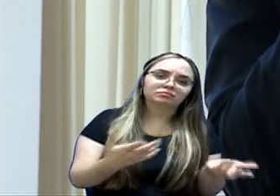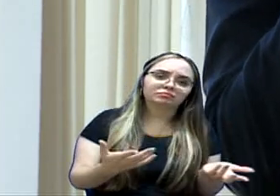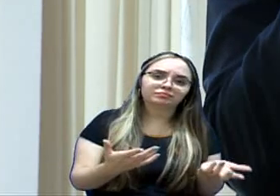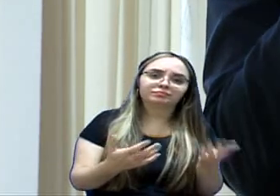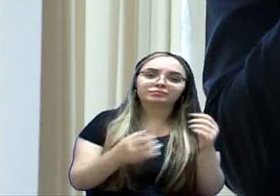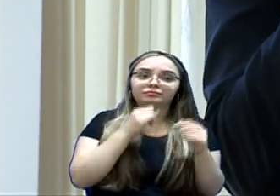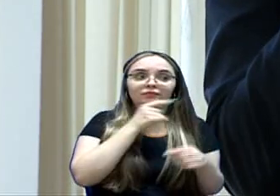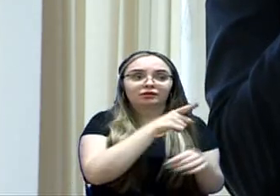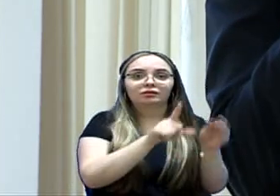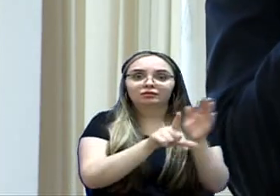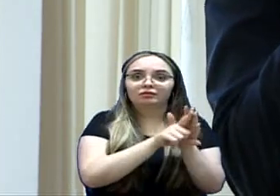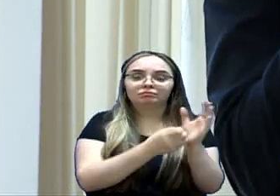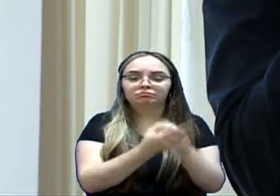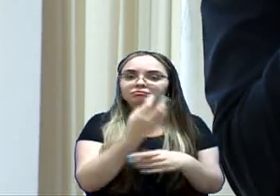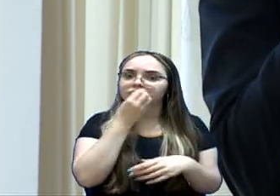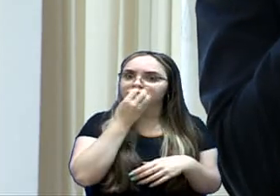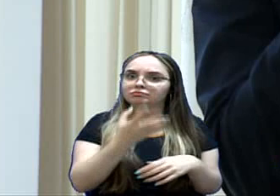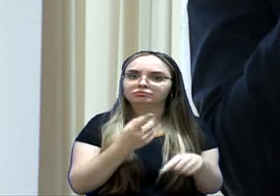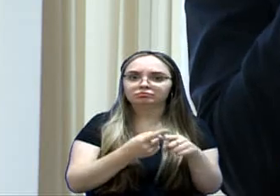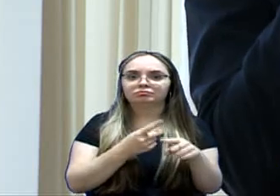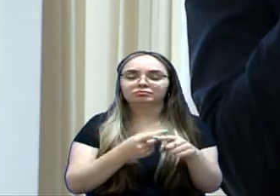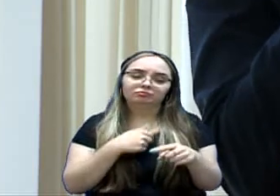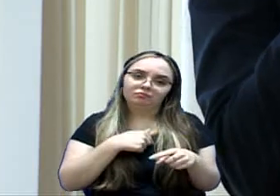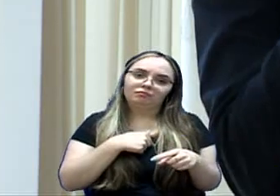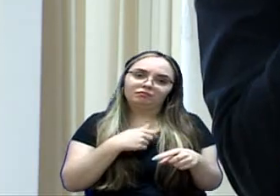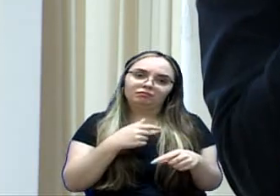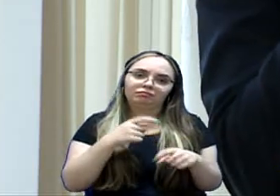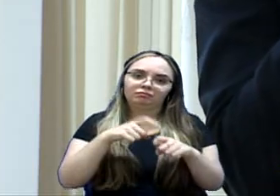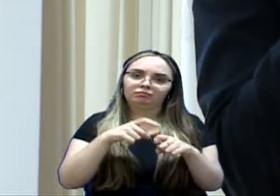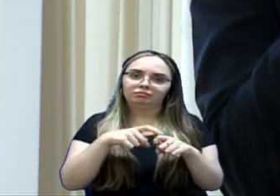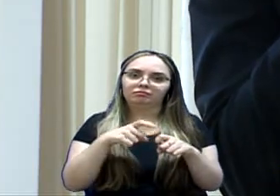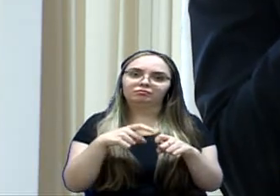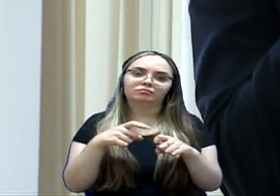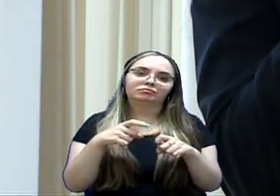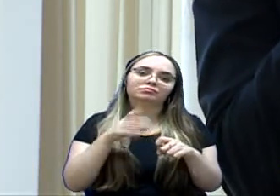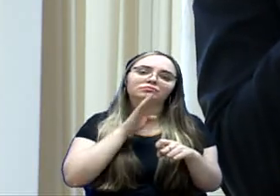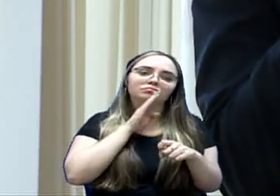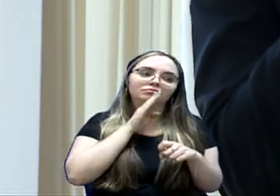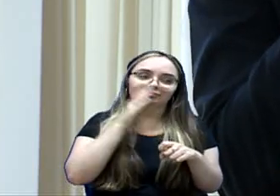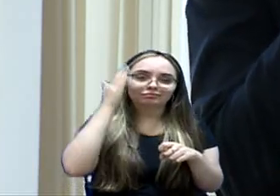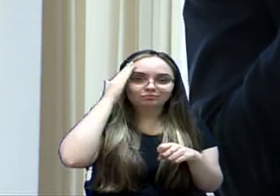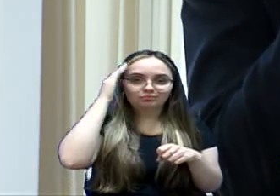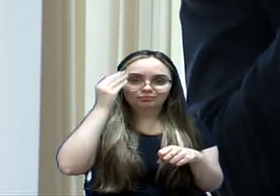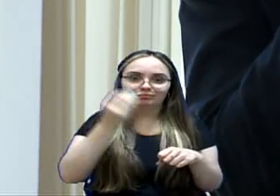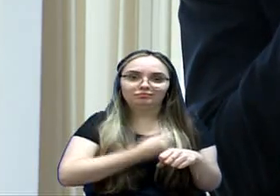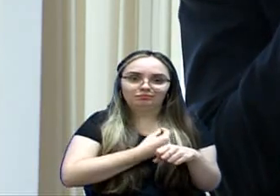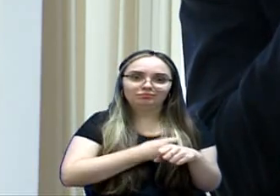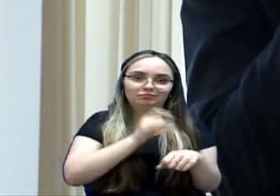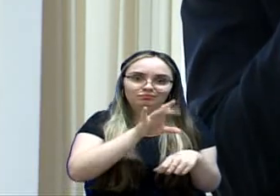Excelência, e como médico eu digo onde que vive a importância,